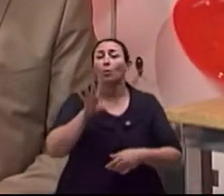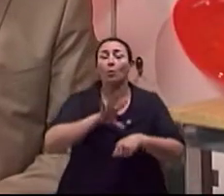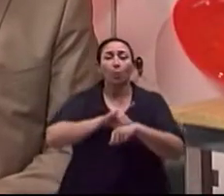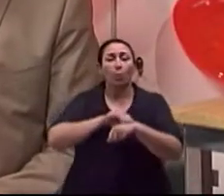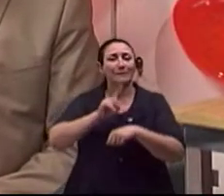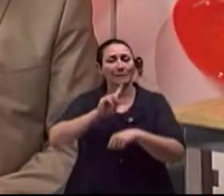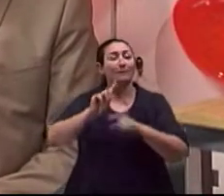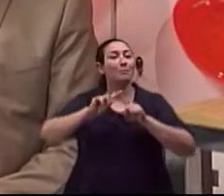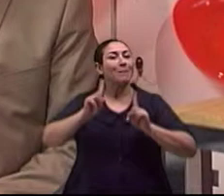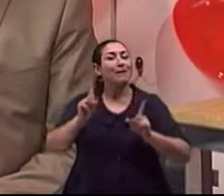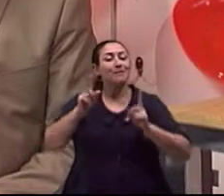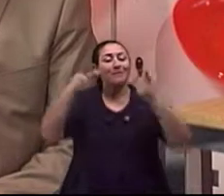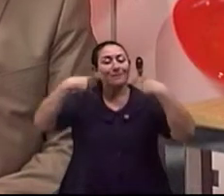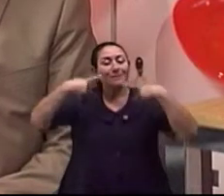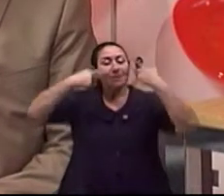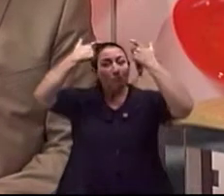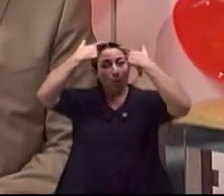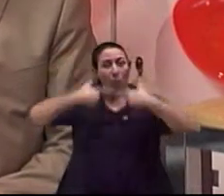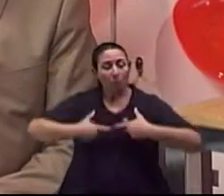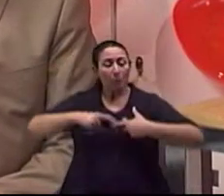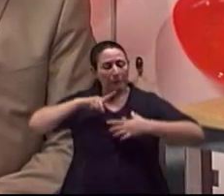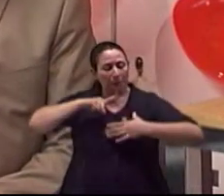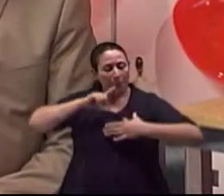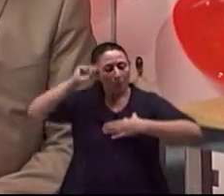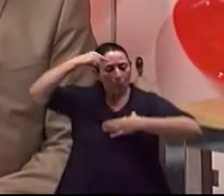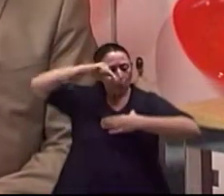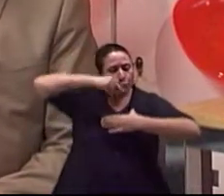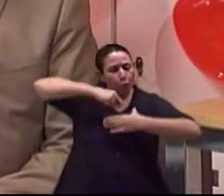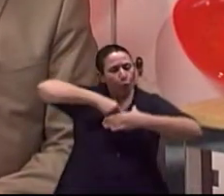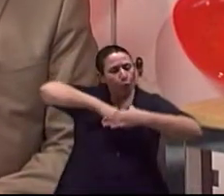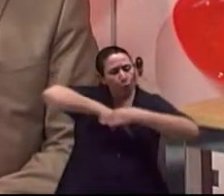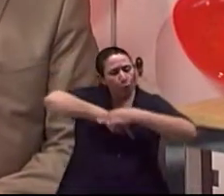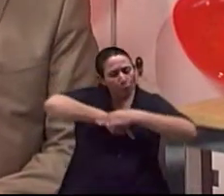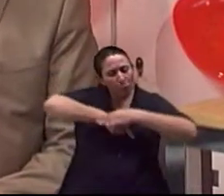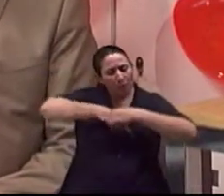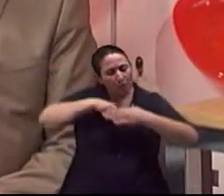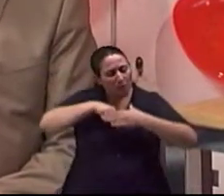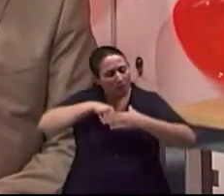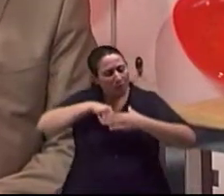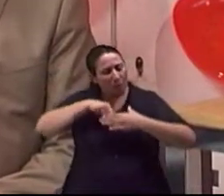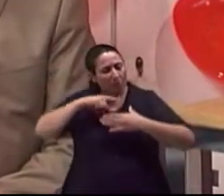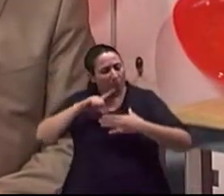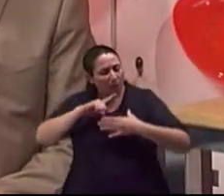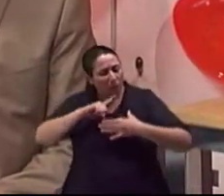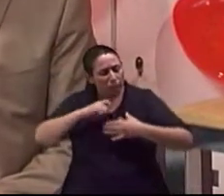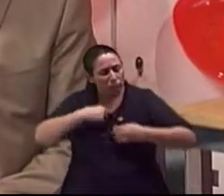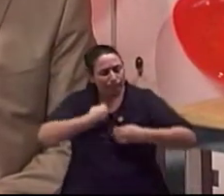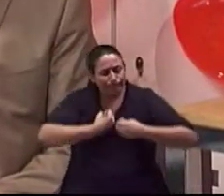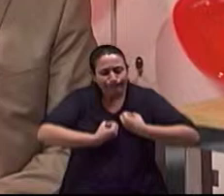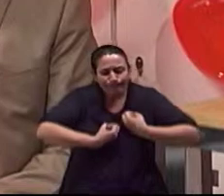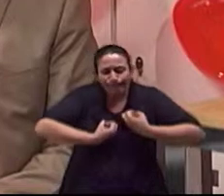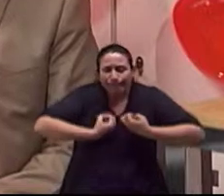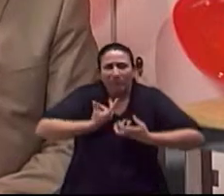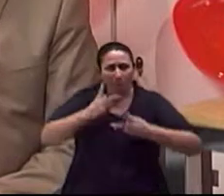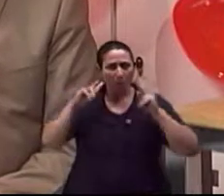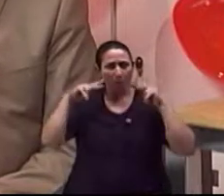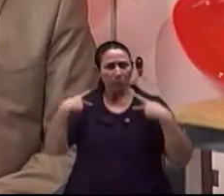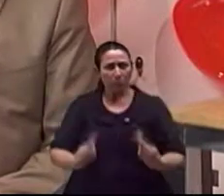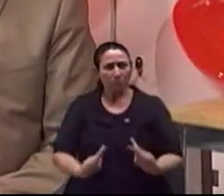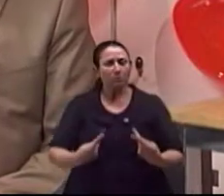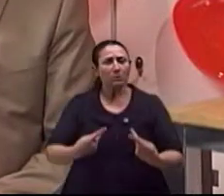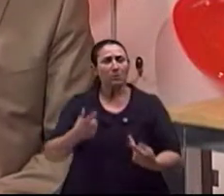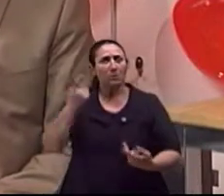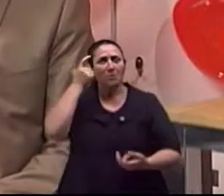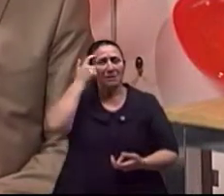coisas profundas dentro da gente aparece muito algo que nos deixa claro que o ser humano vai além de si e essa